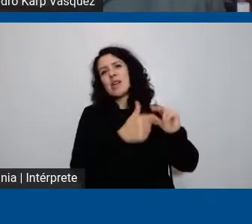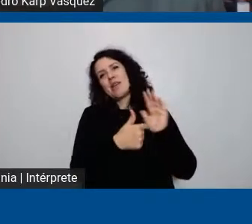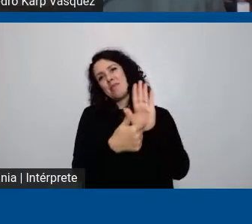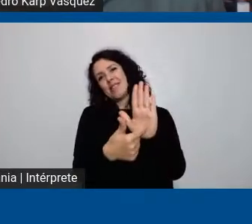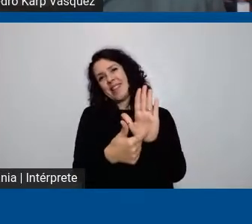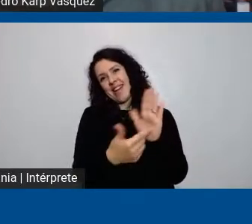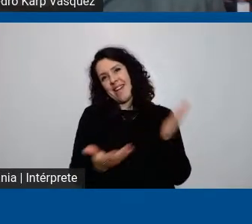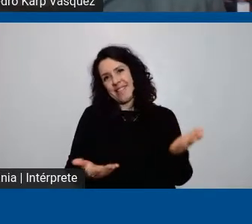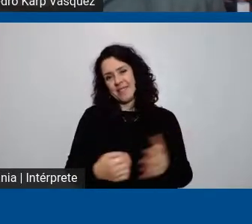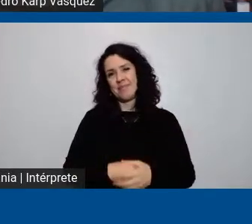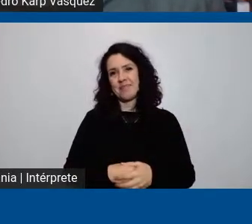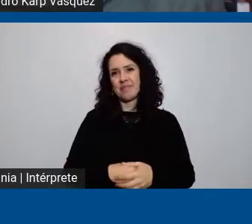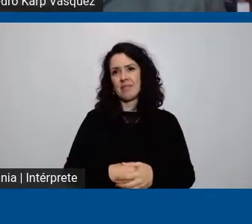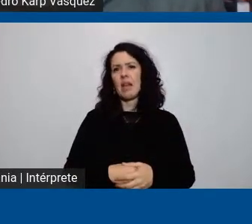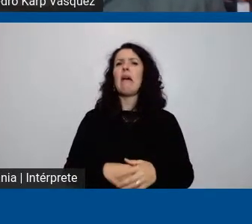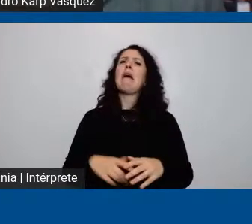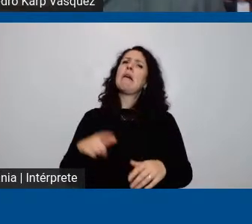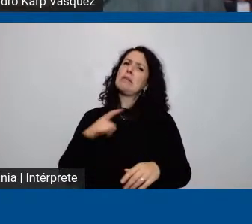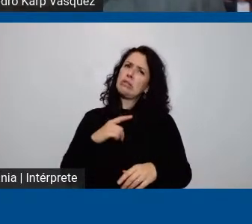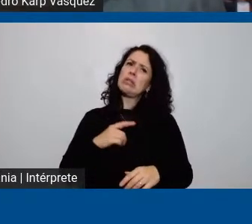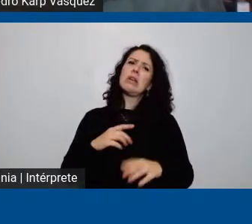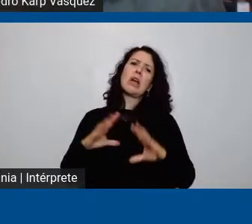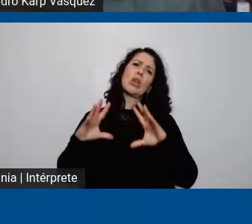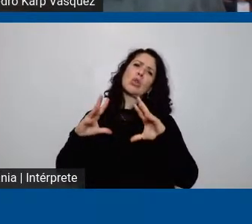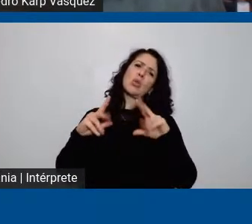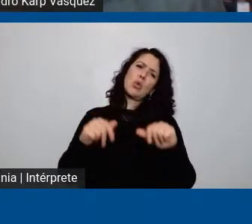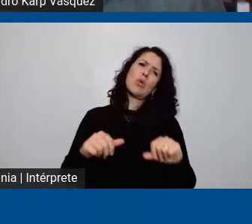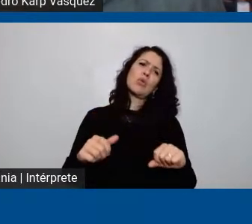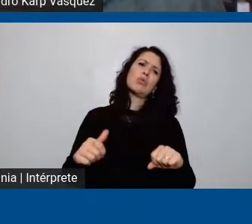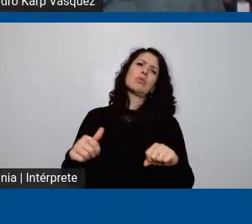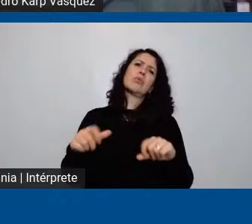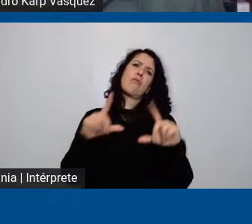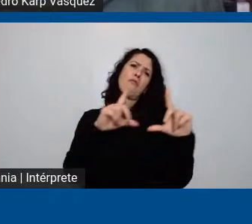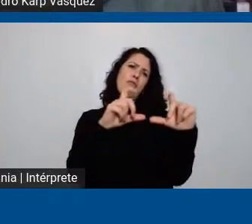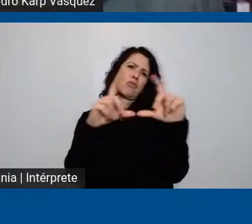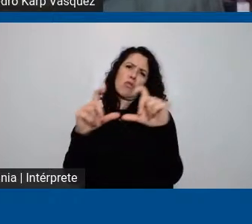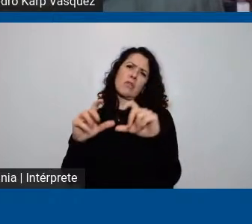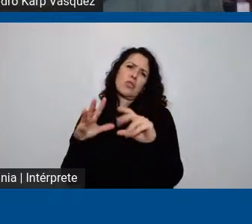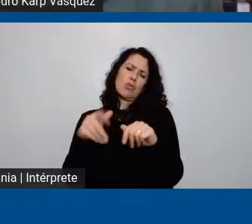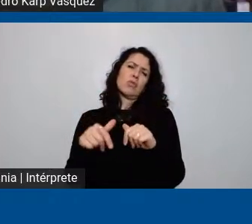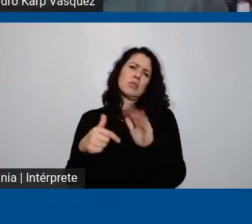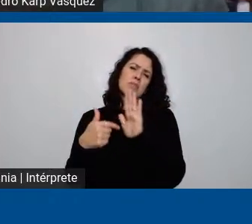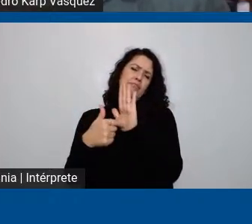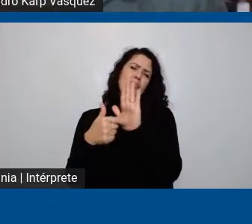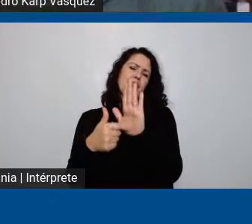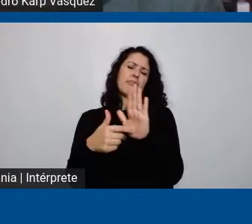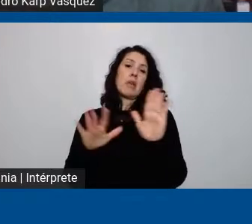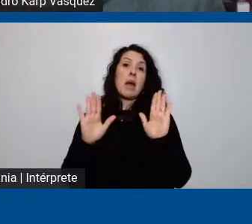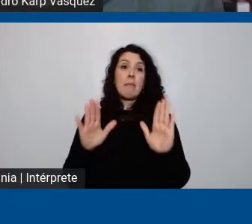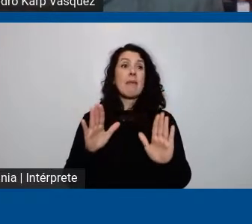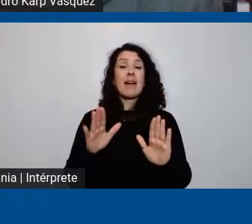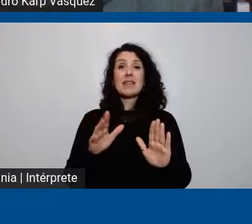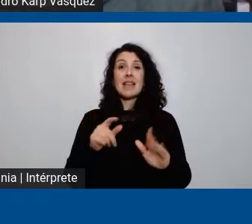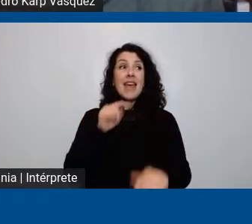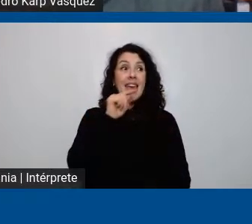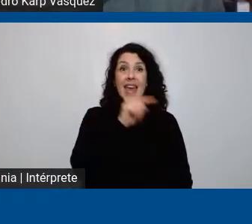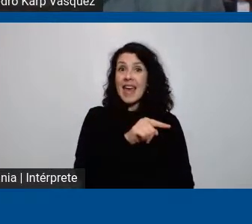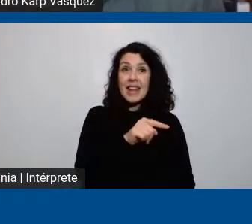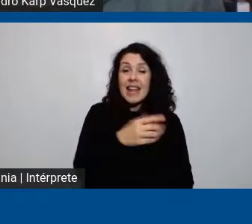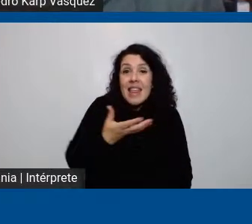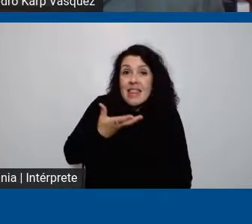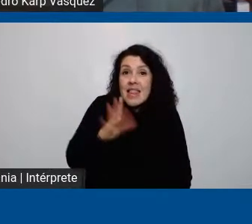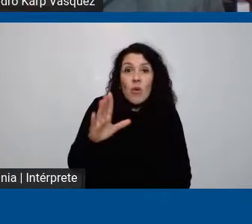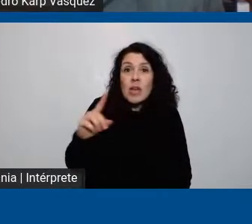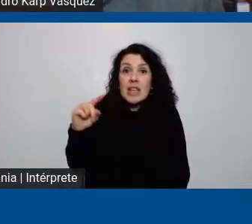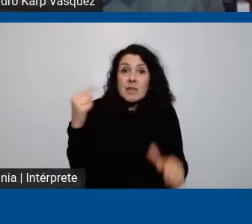os fotógrafos todos, né? Importantes, claro. Chegando até o Malta, né? e não quis ser incluído ali, mas ele